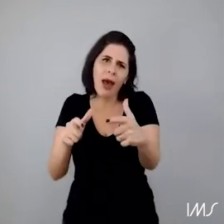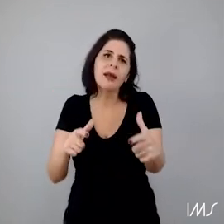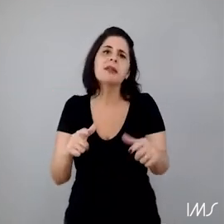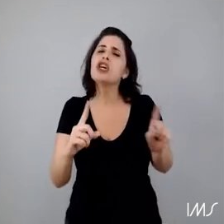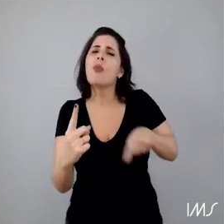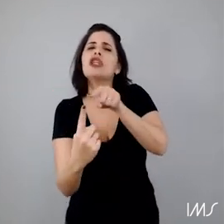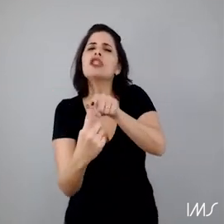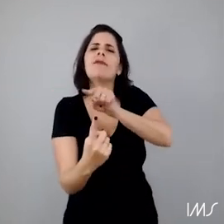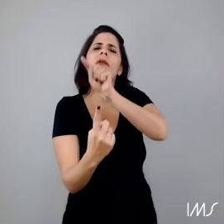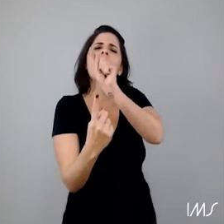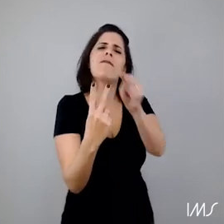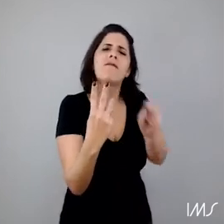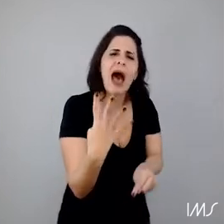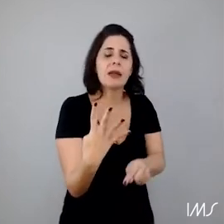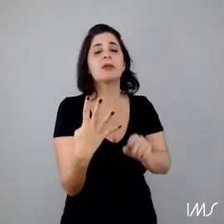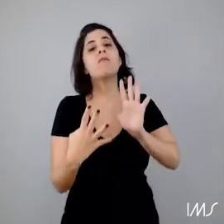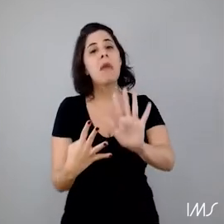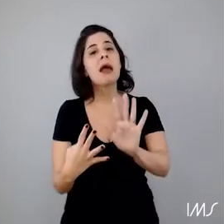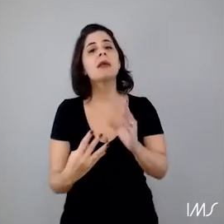fotografia?